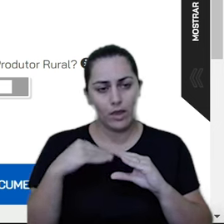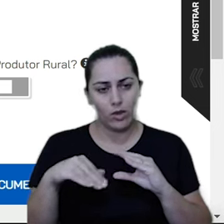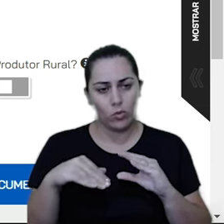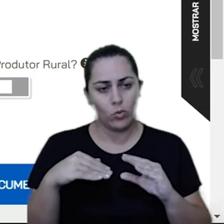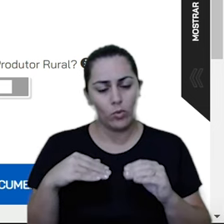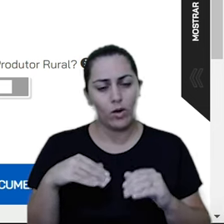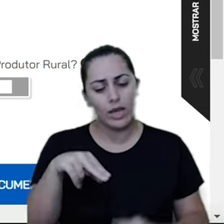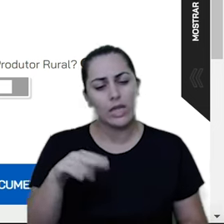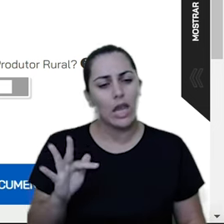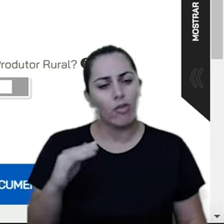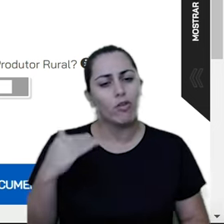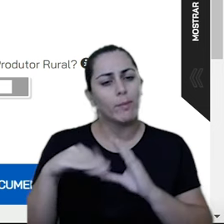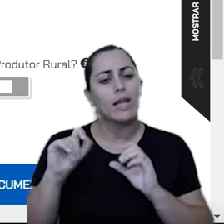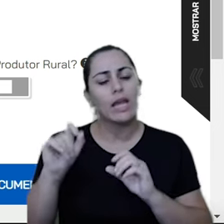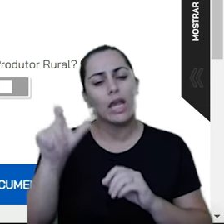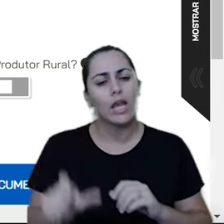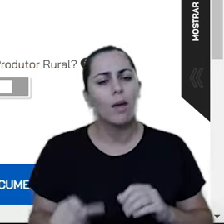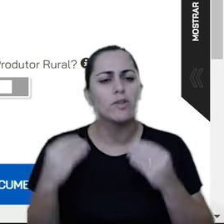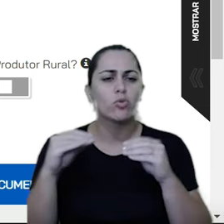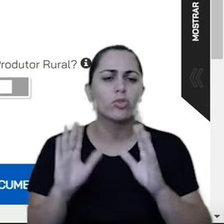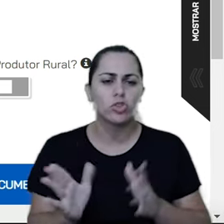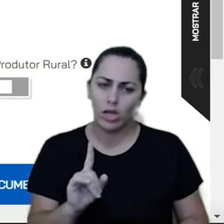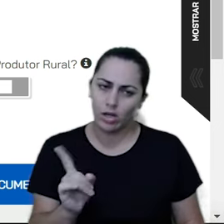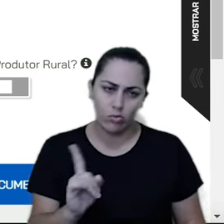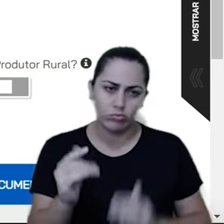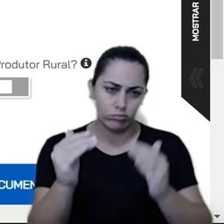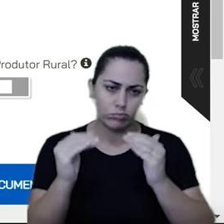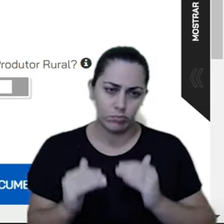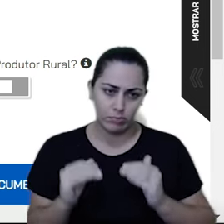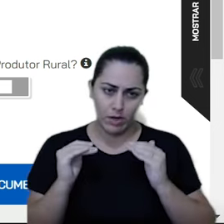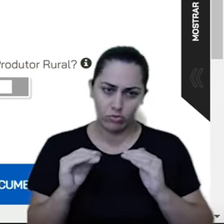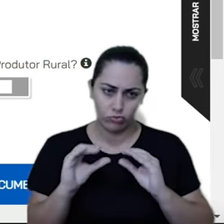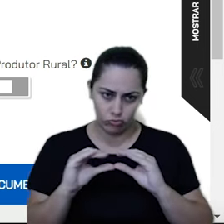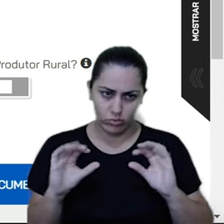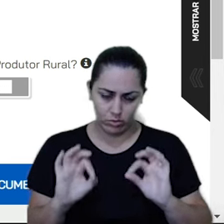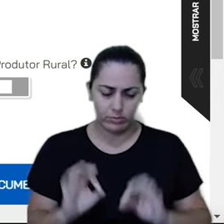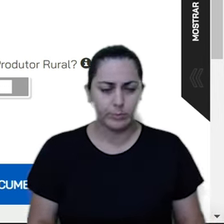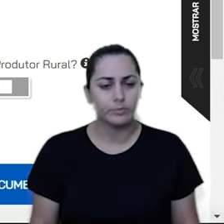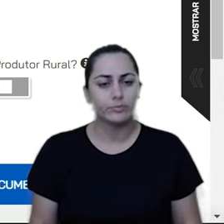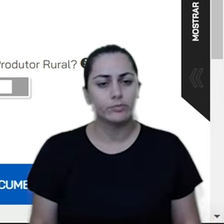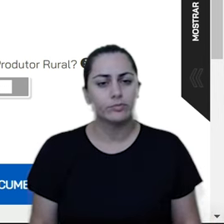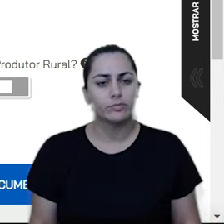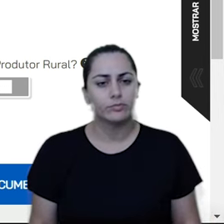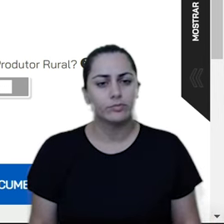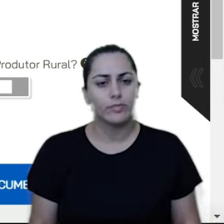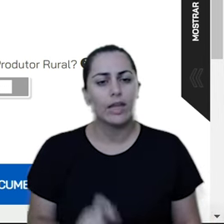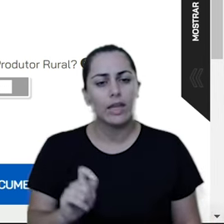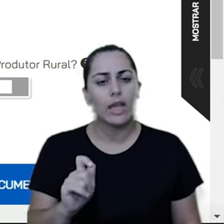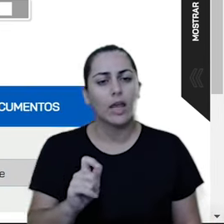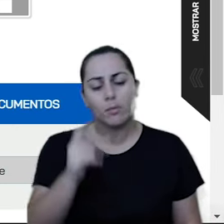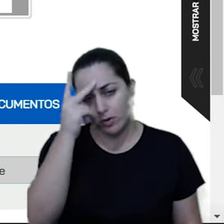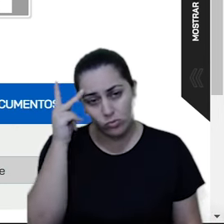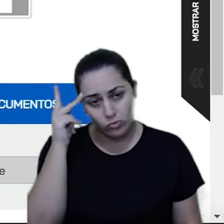do destinatário da nota fiscal ah Ah mas eu pus aqui em cima ele vai não não vai ele só vai se P aqui tá consumidor final